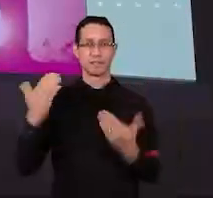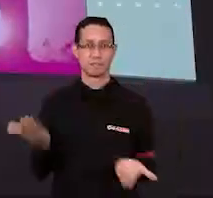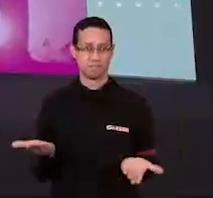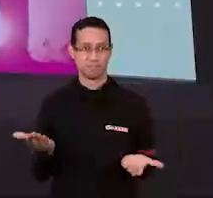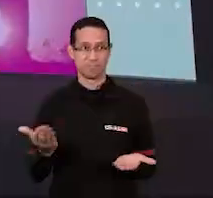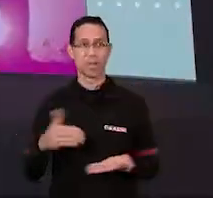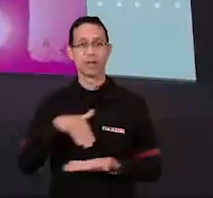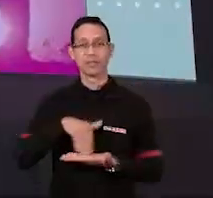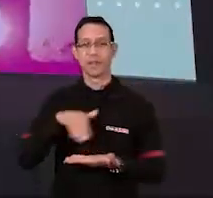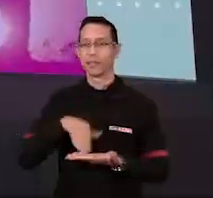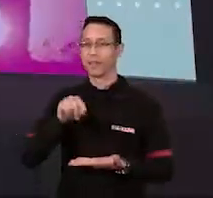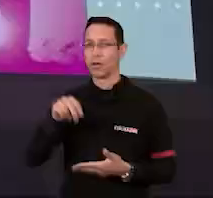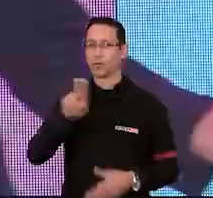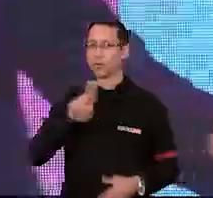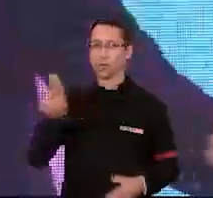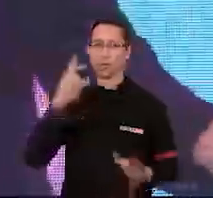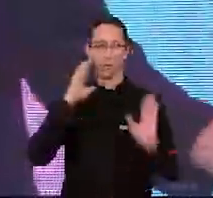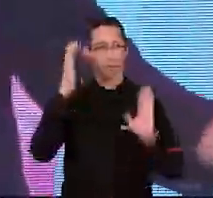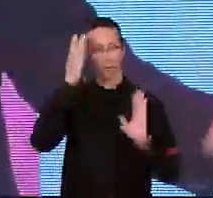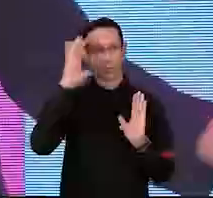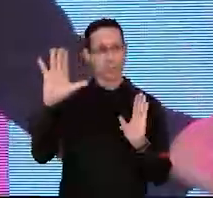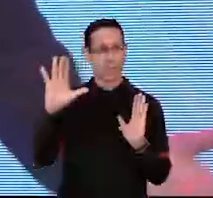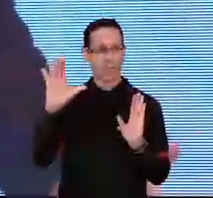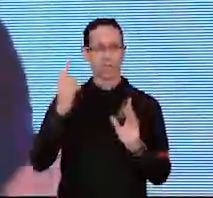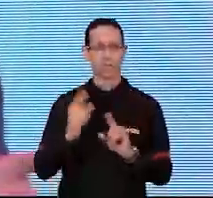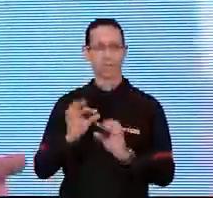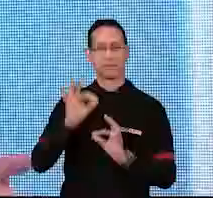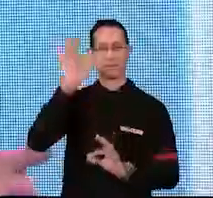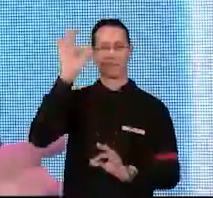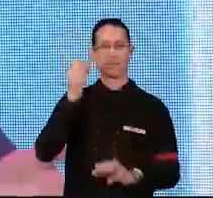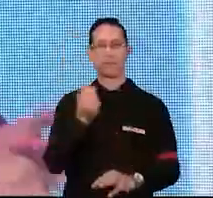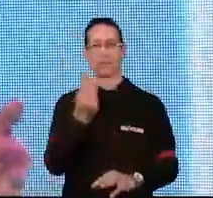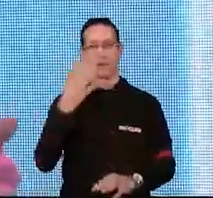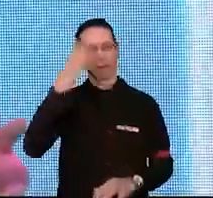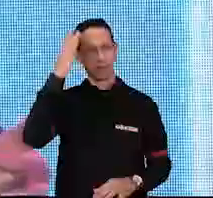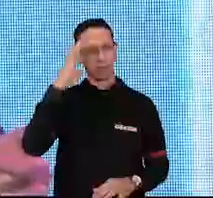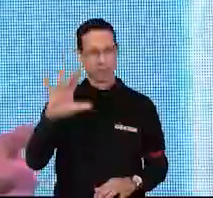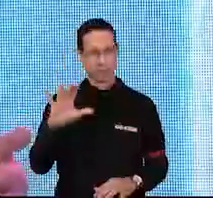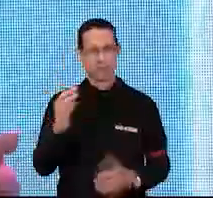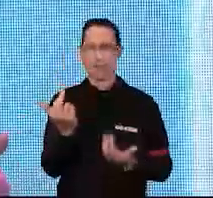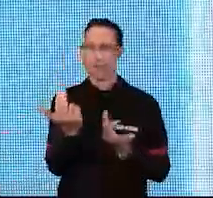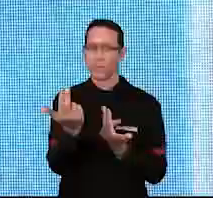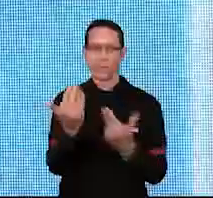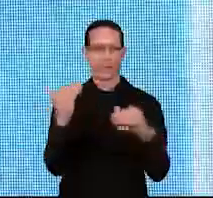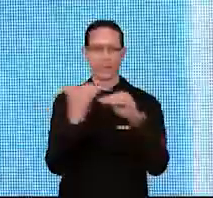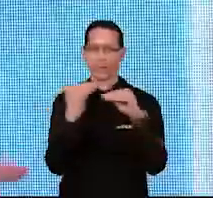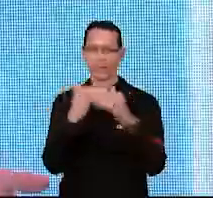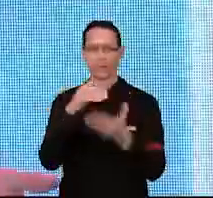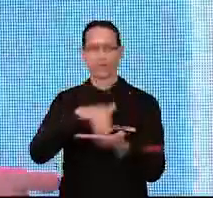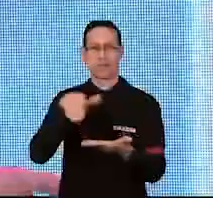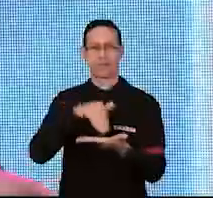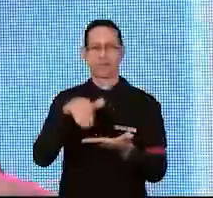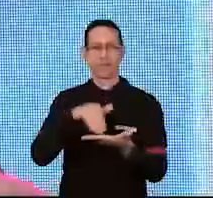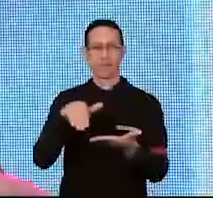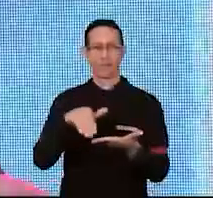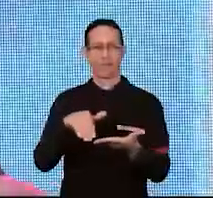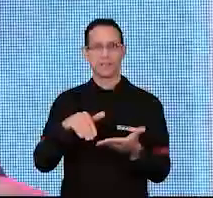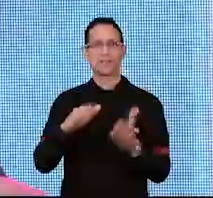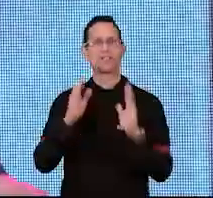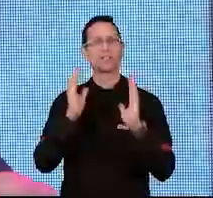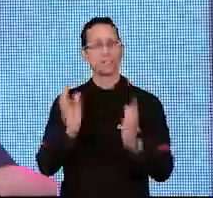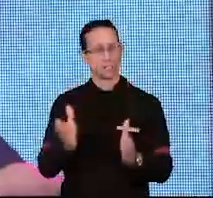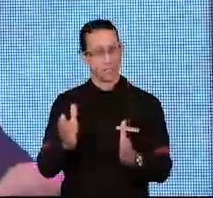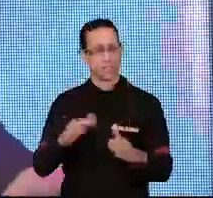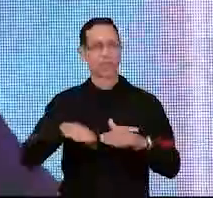eu não conheço, não sei o nome, não sei a altura dela, mas é exatamente igual a minha secretária, ela já faz diagnóstico de